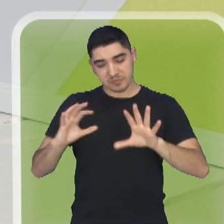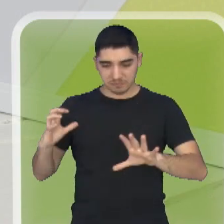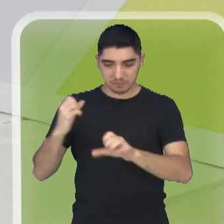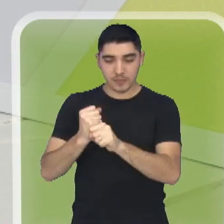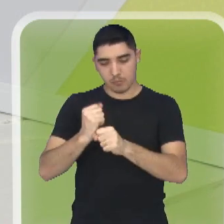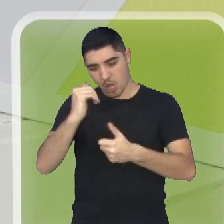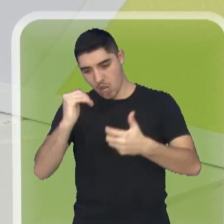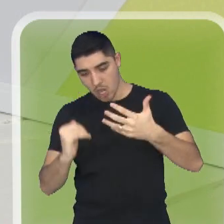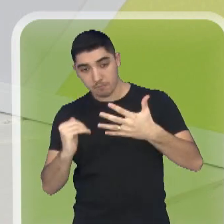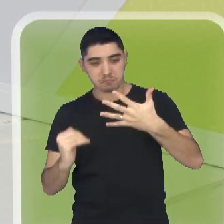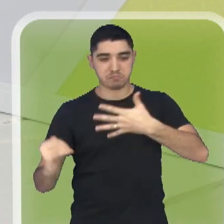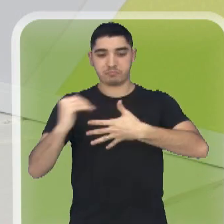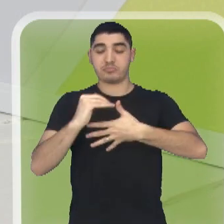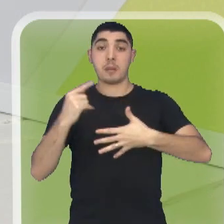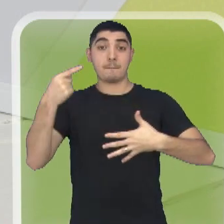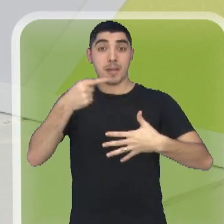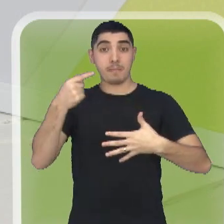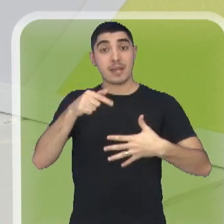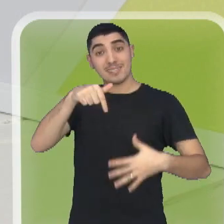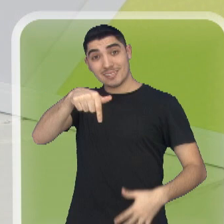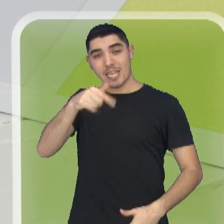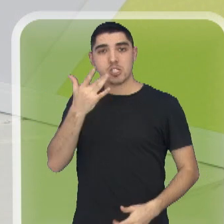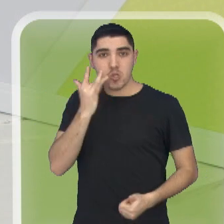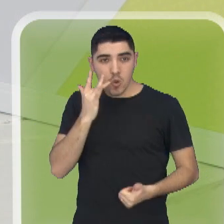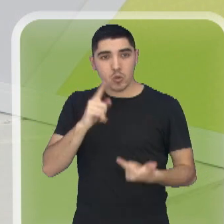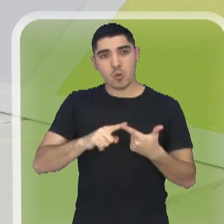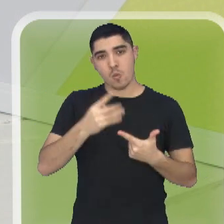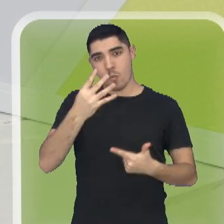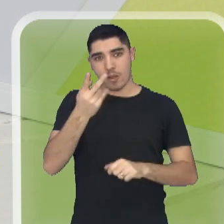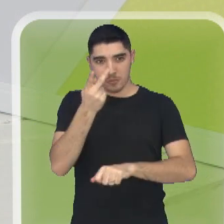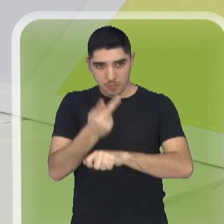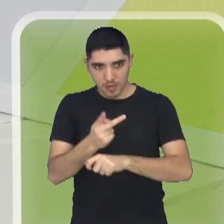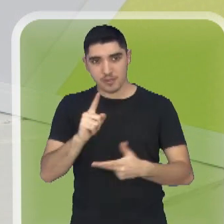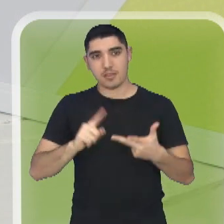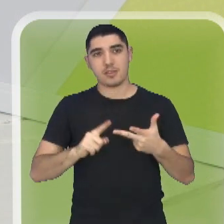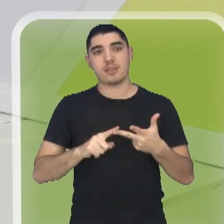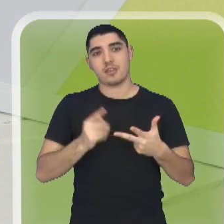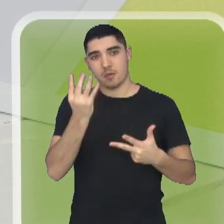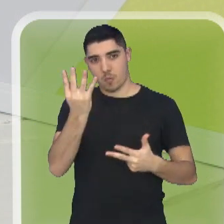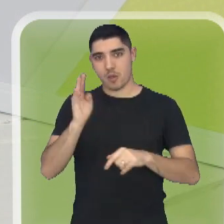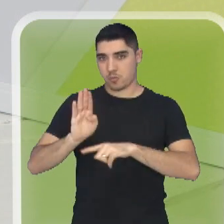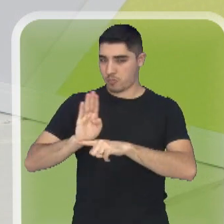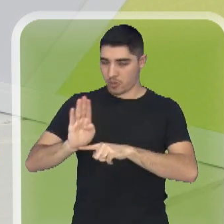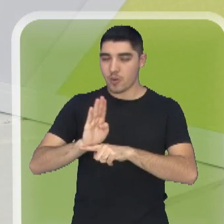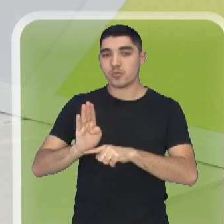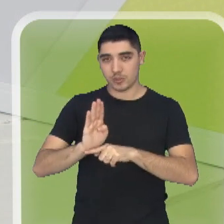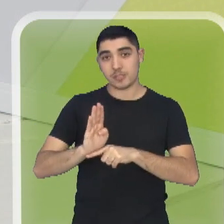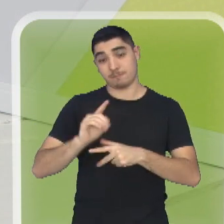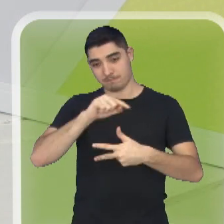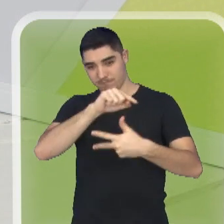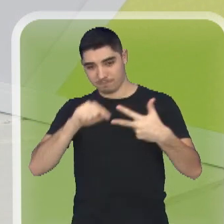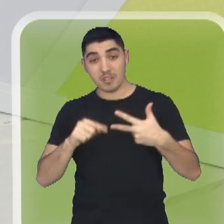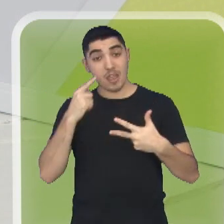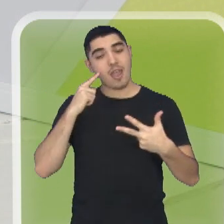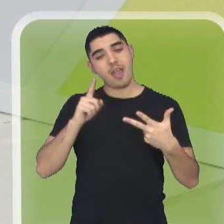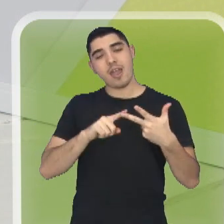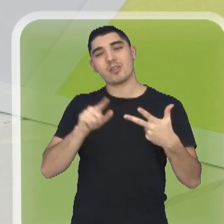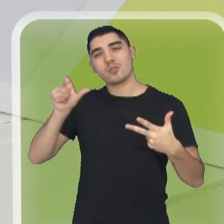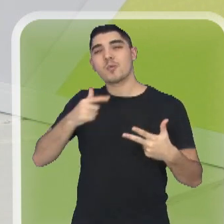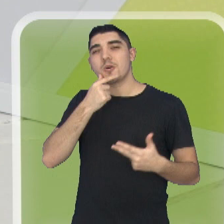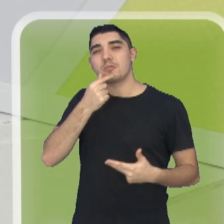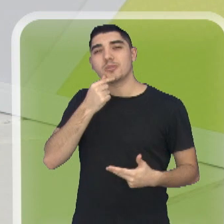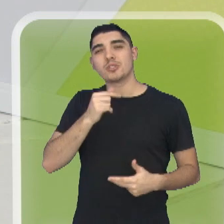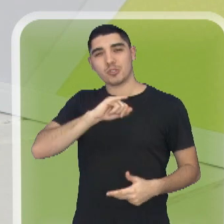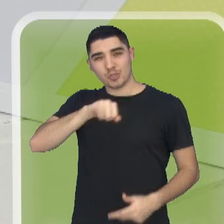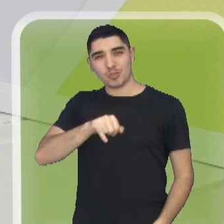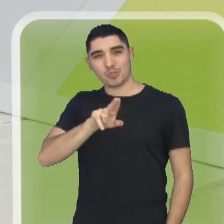no quadro geral de medalhas, com 7 de ouro, 4 de prata e 4 de bronze, uma delas aí do Juninho.